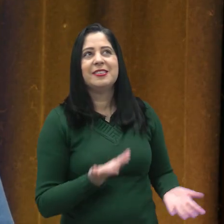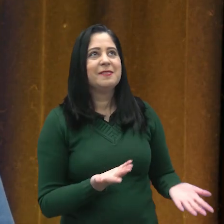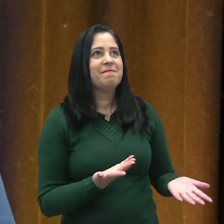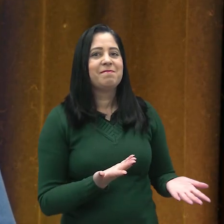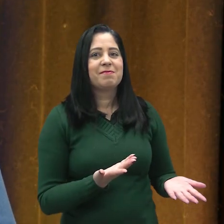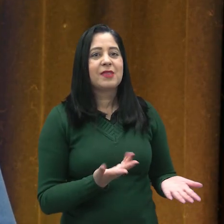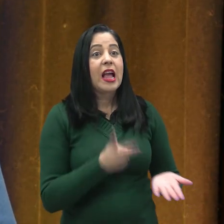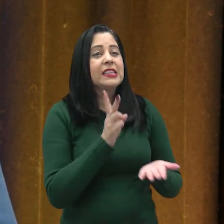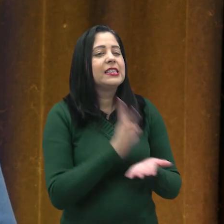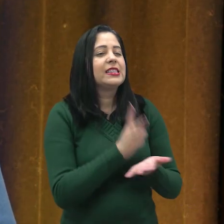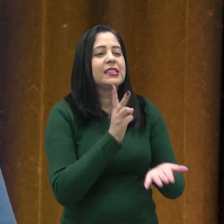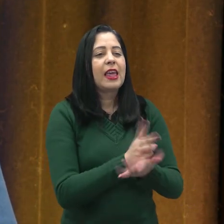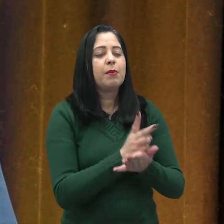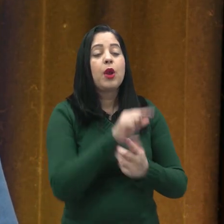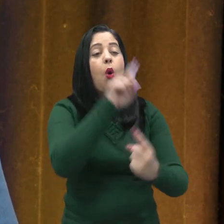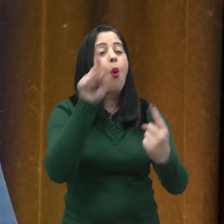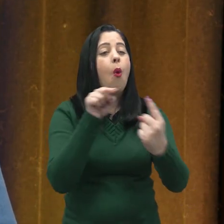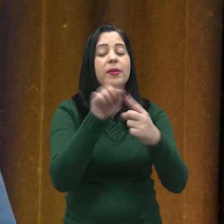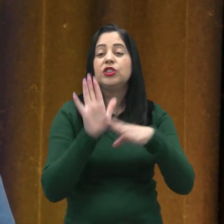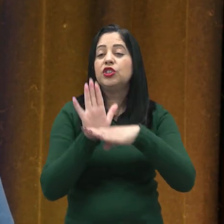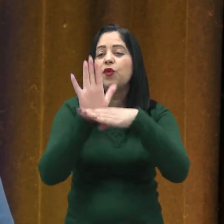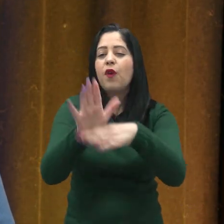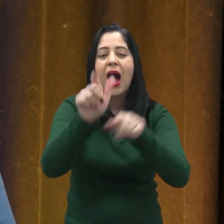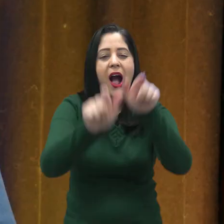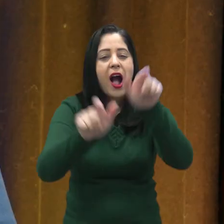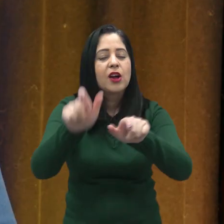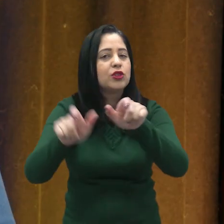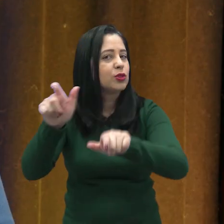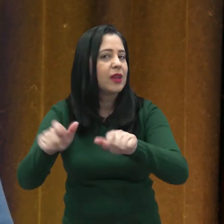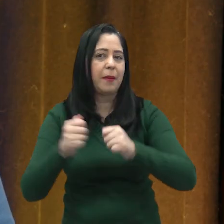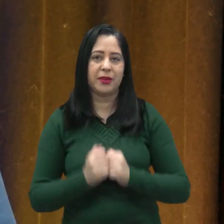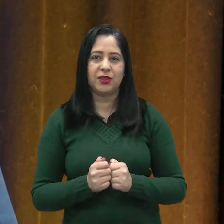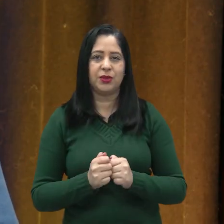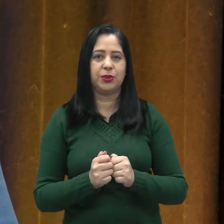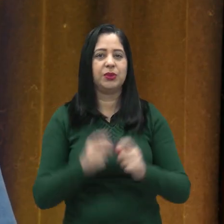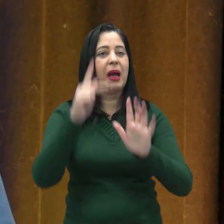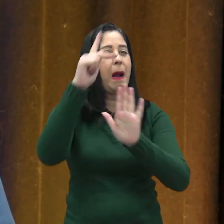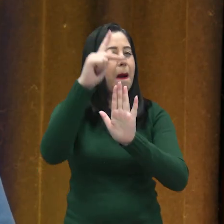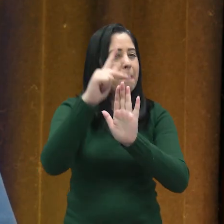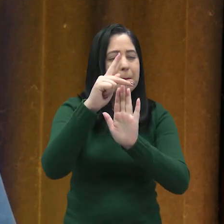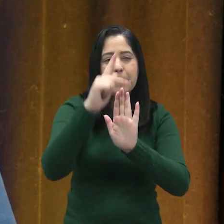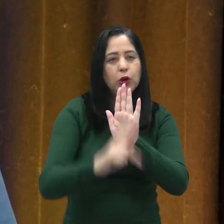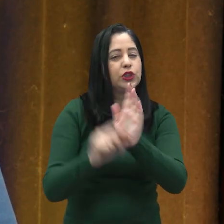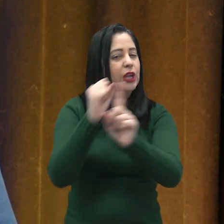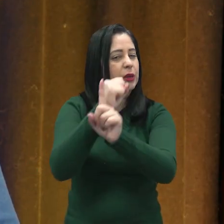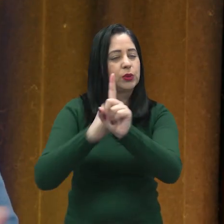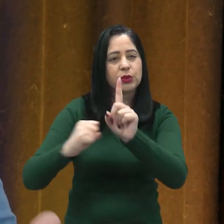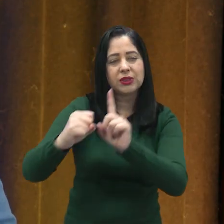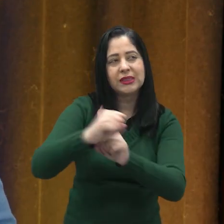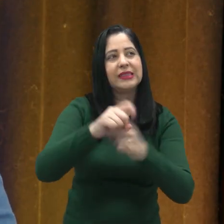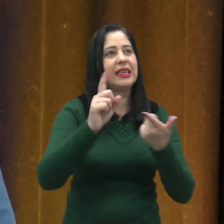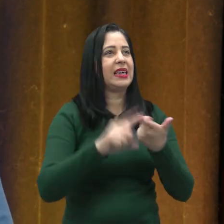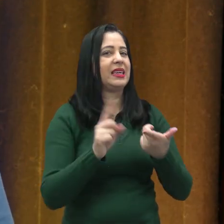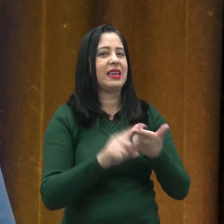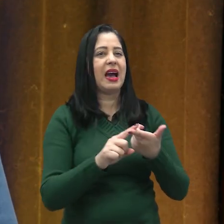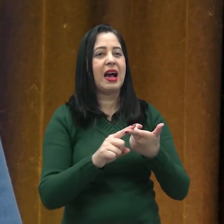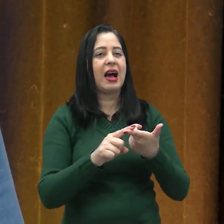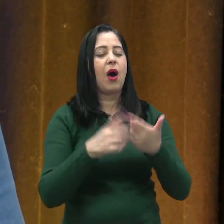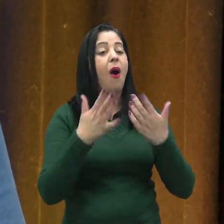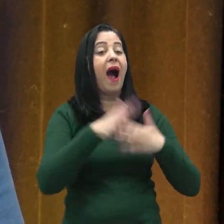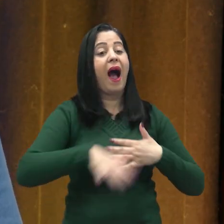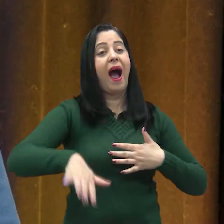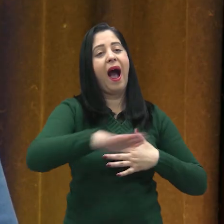que queria ajudar as próximas, né? Em várias situações, em projetos sociais, em projetos de